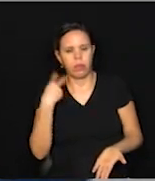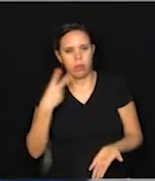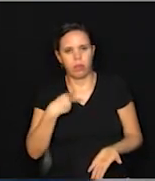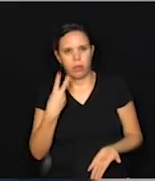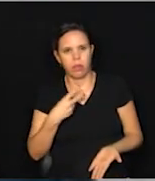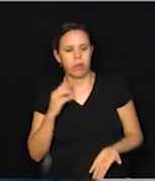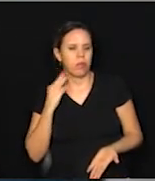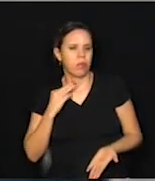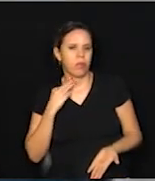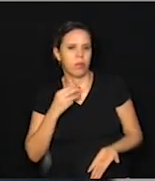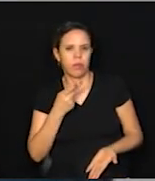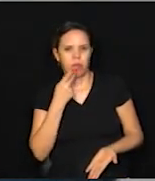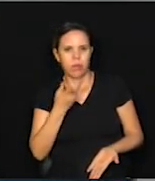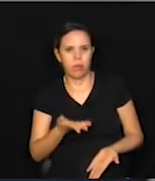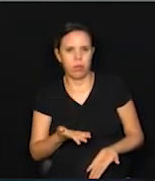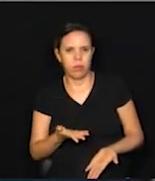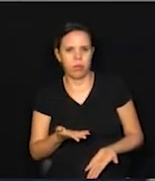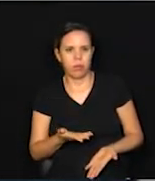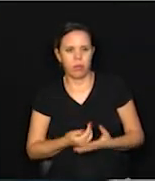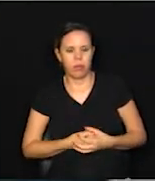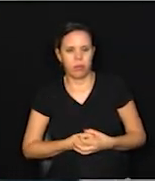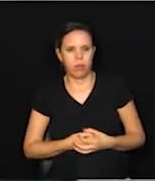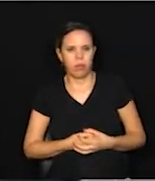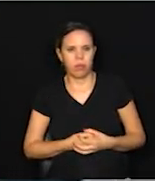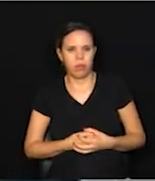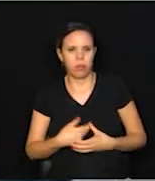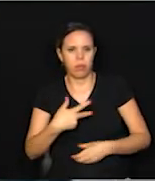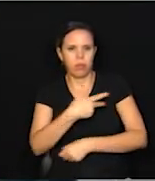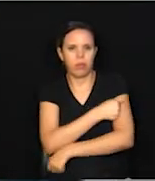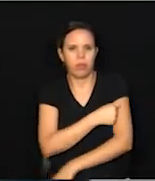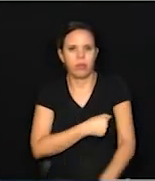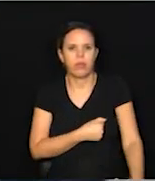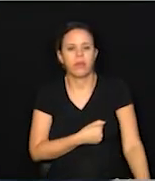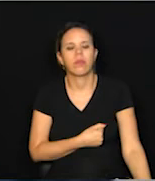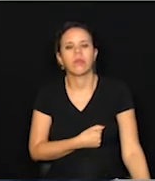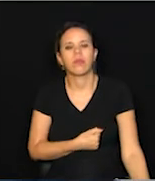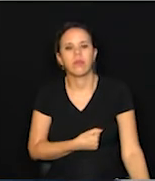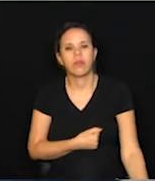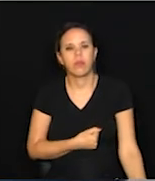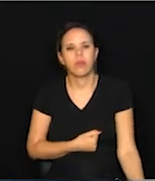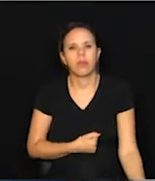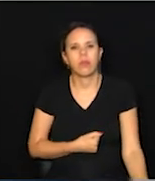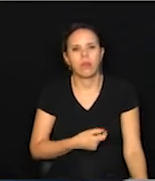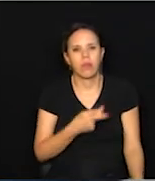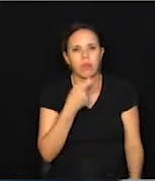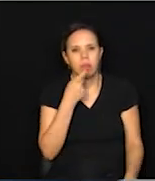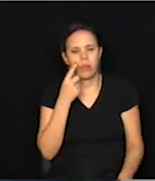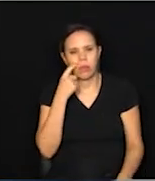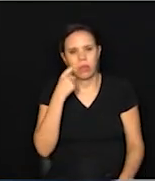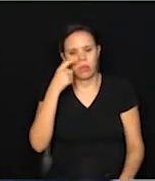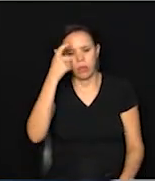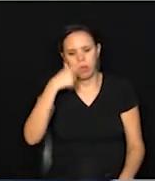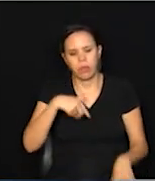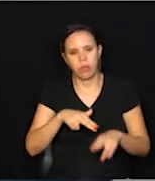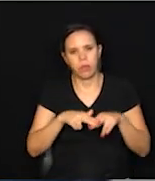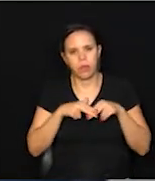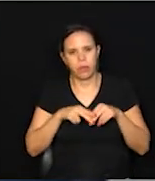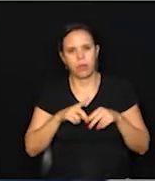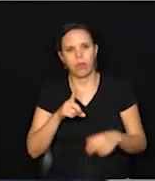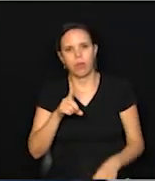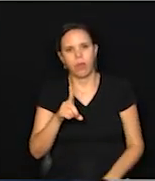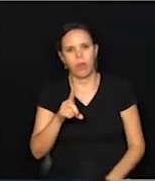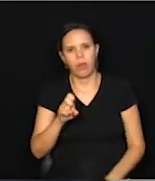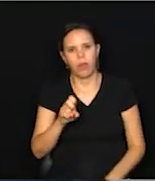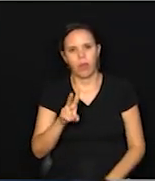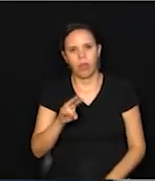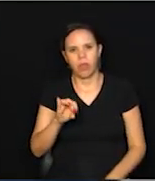Cecílio fez uma assertiva a respeito da vacinação, eu estou falando por mim, não estou falando pela Devisa, que tem muito